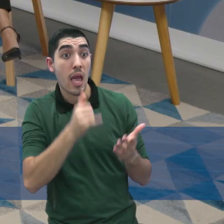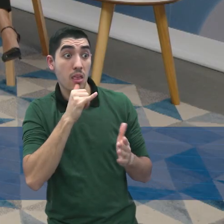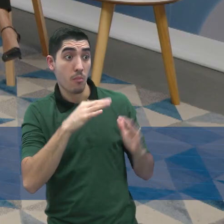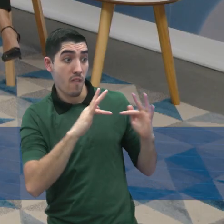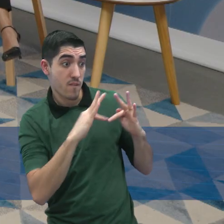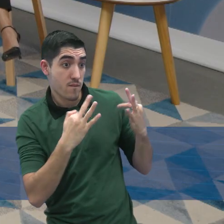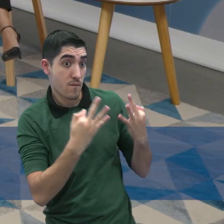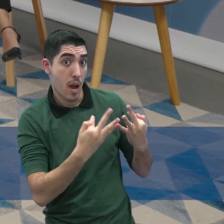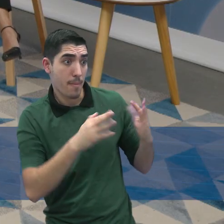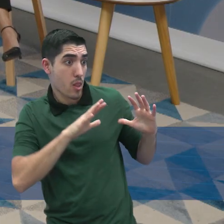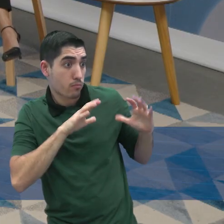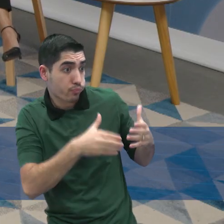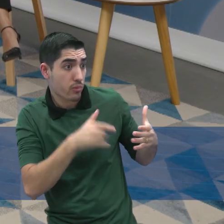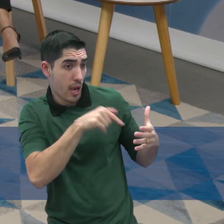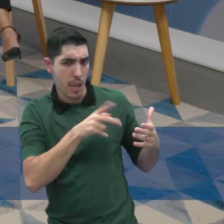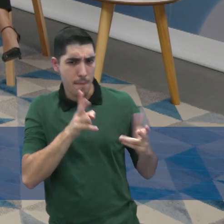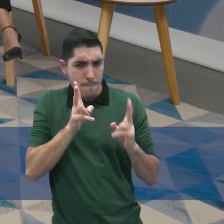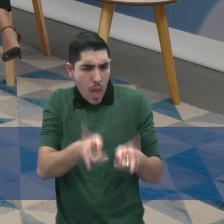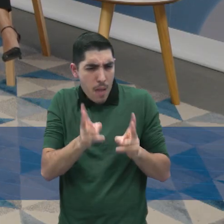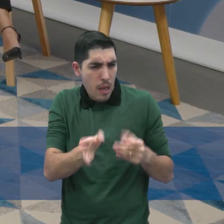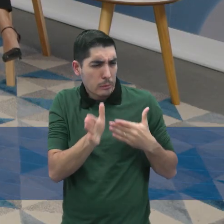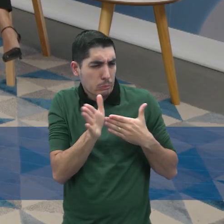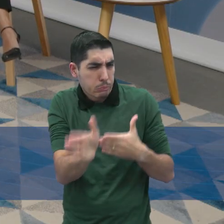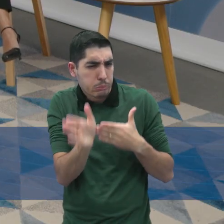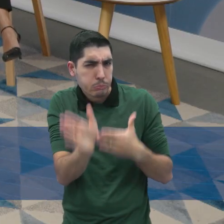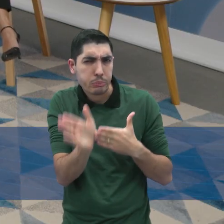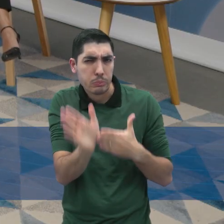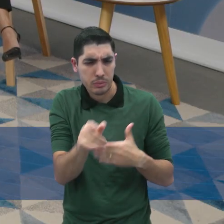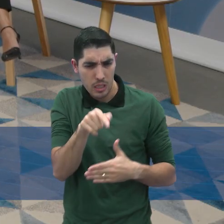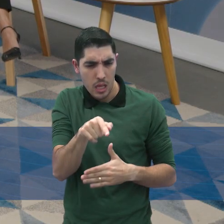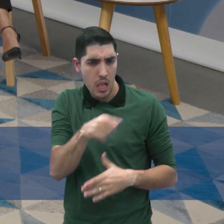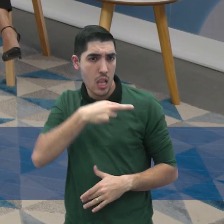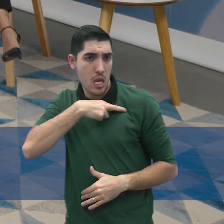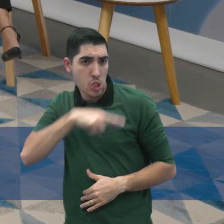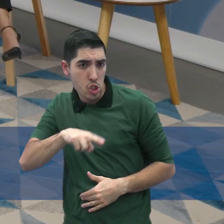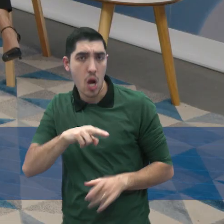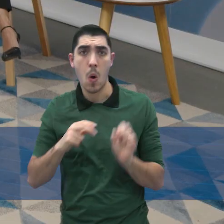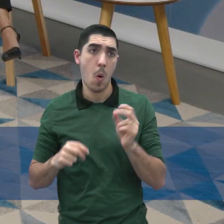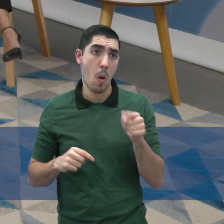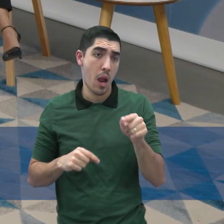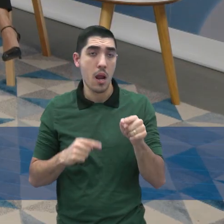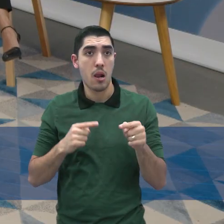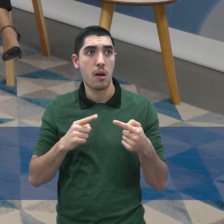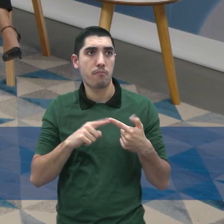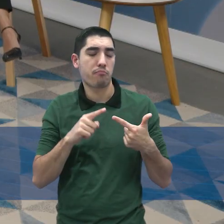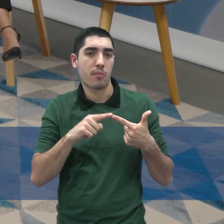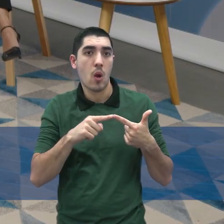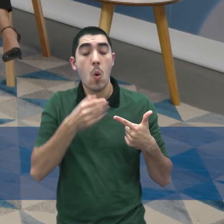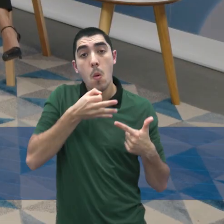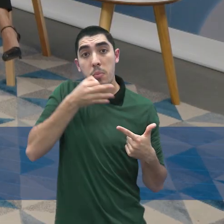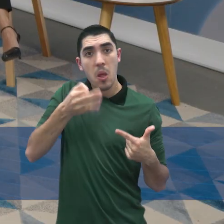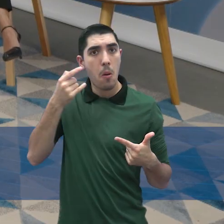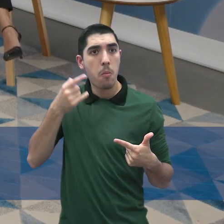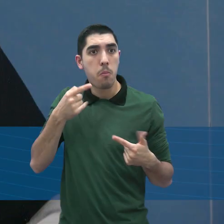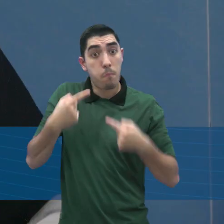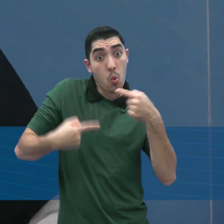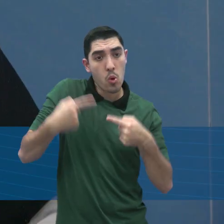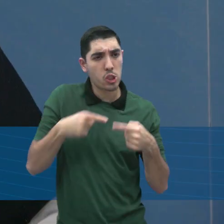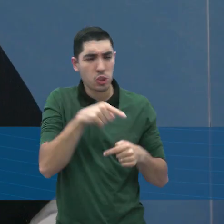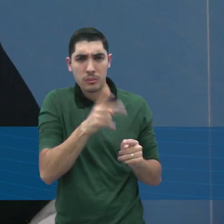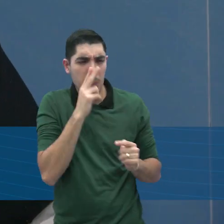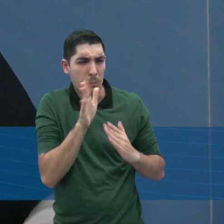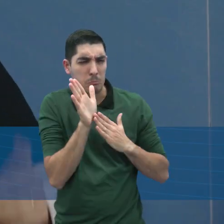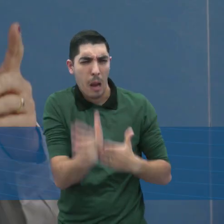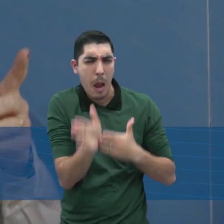influências contam muito, né? Aquele fator ambiental. Sim, o fator ambiental tá super dentro, mas não o